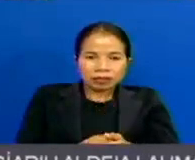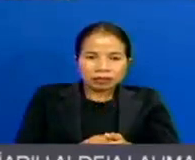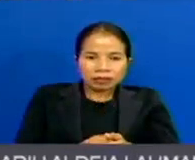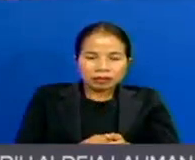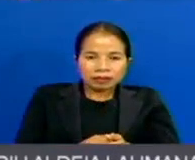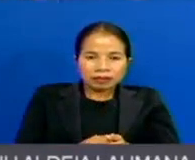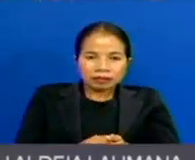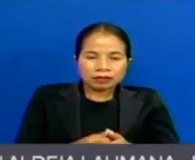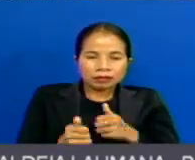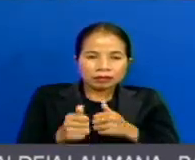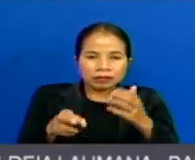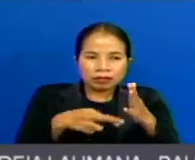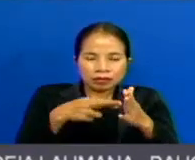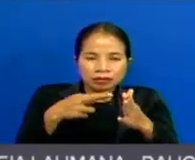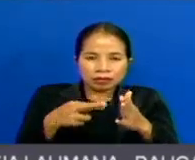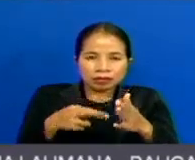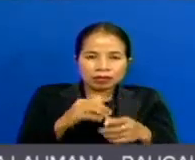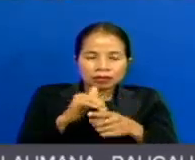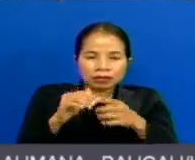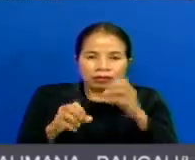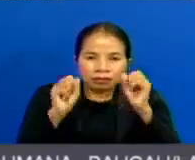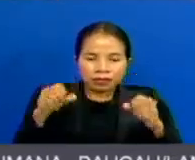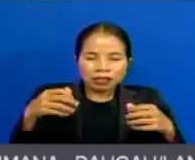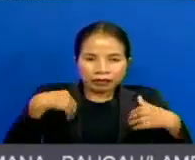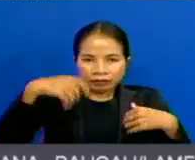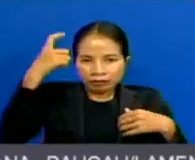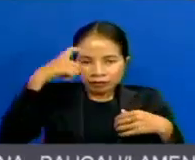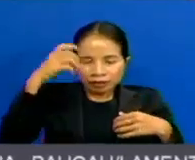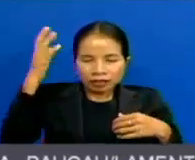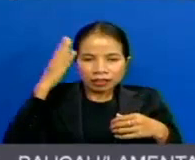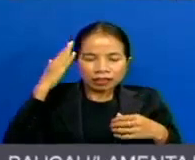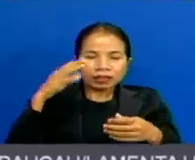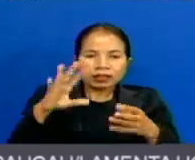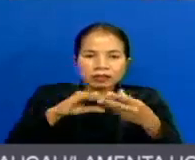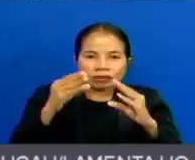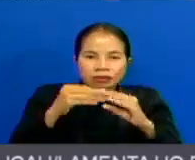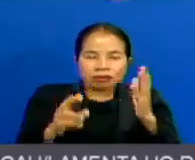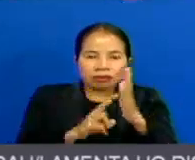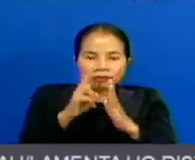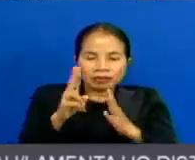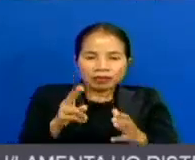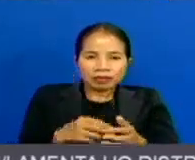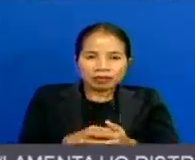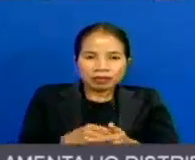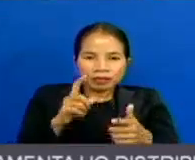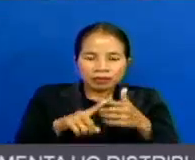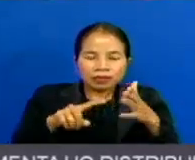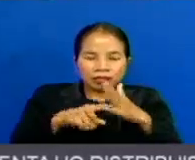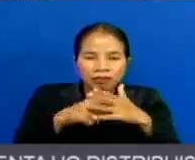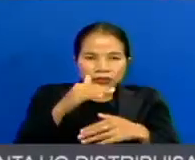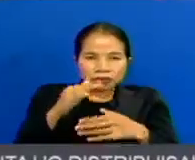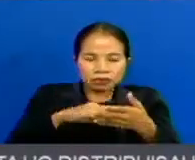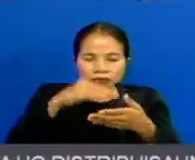nen, maktuir orientação, atunune, bele iha conhecimento, no história universidade nian, antes hahu,